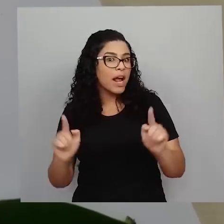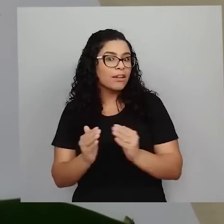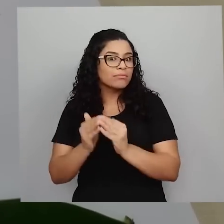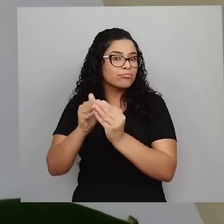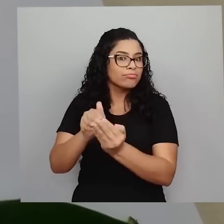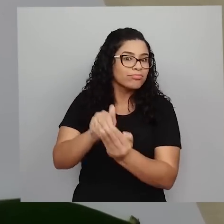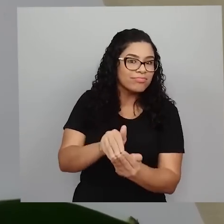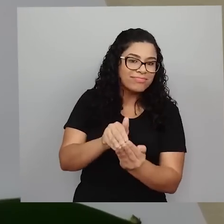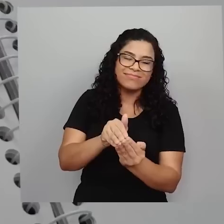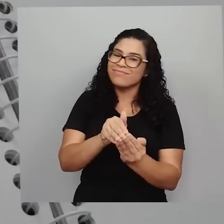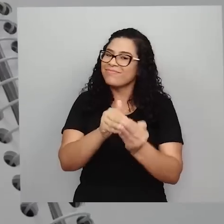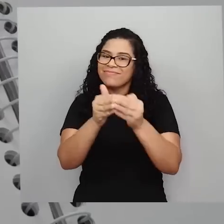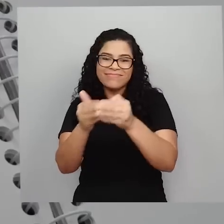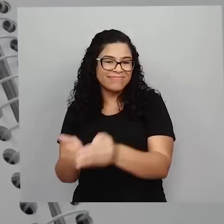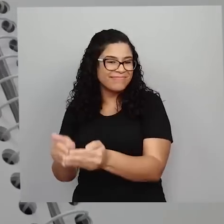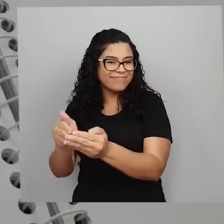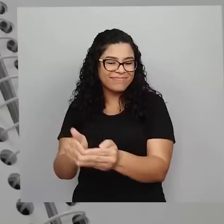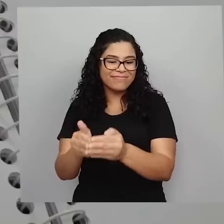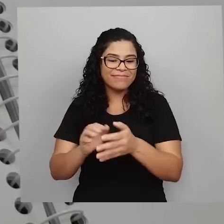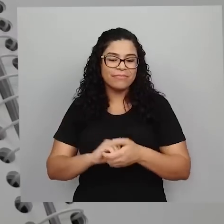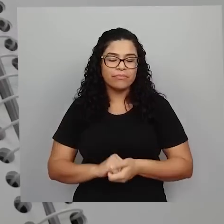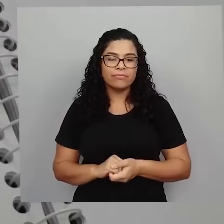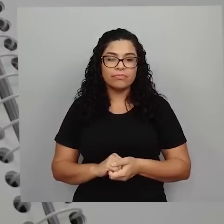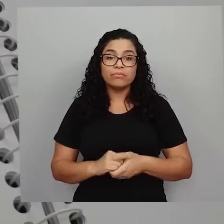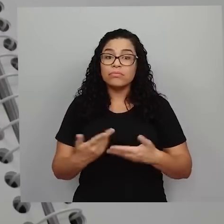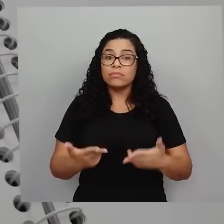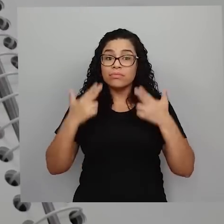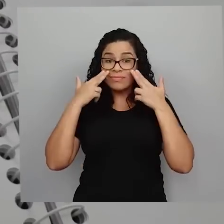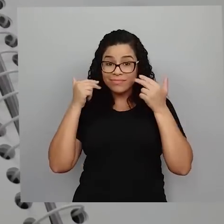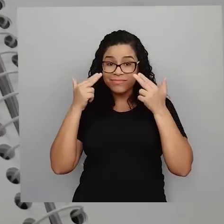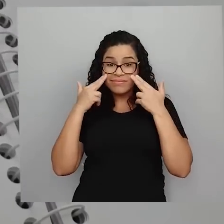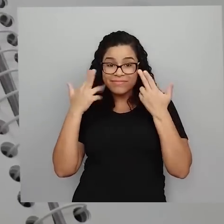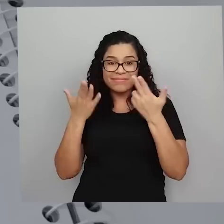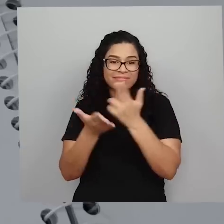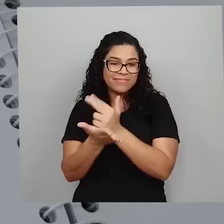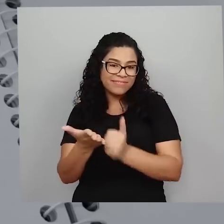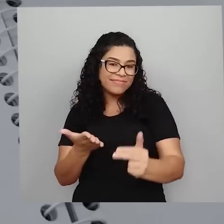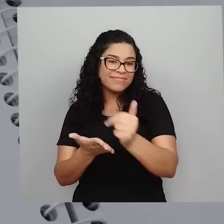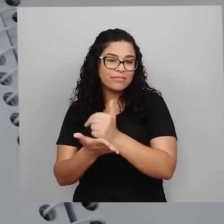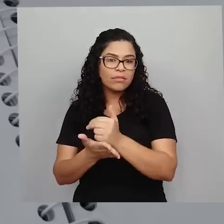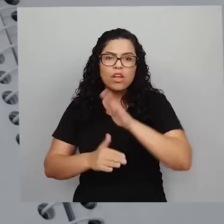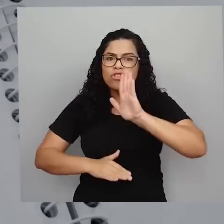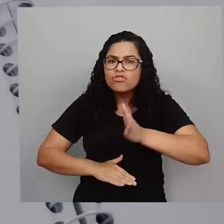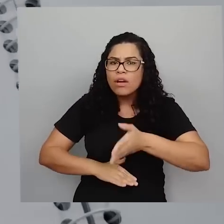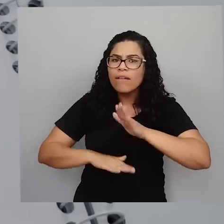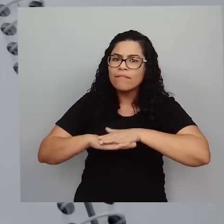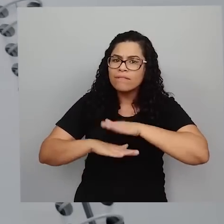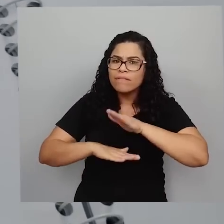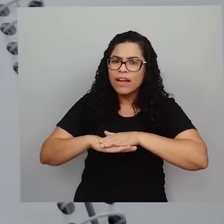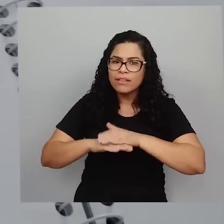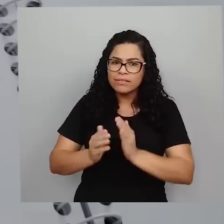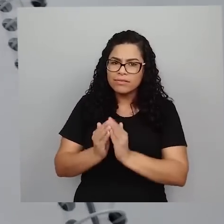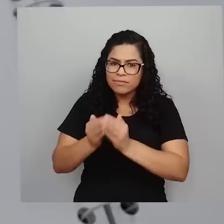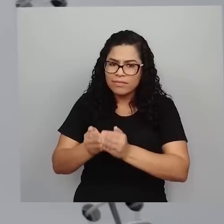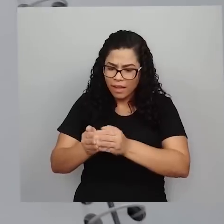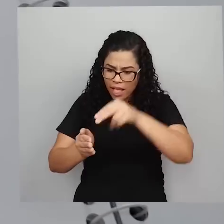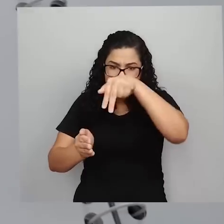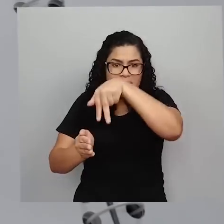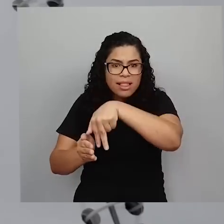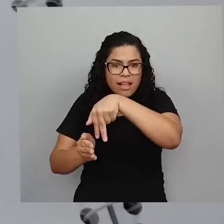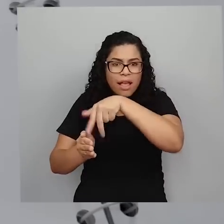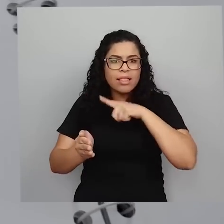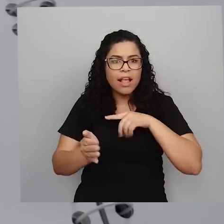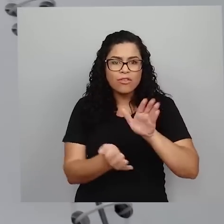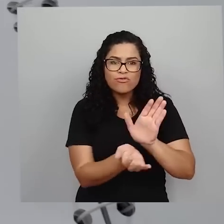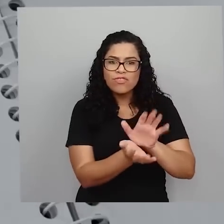Mas não virou. O rio dos índiozinhos, muito bem. Você já fez o índiozinho no barco? Aqui tem